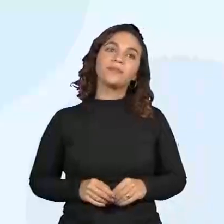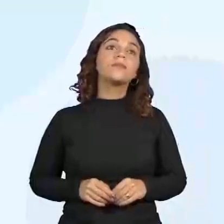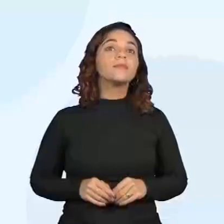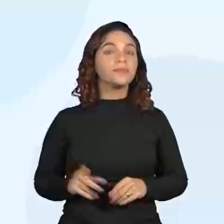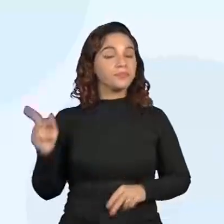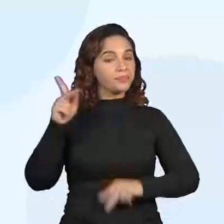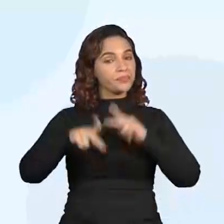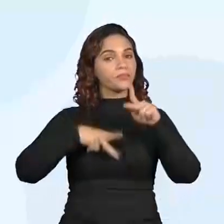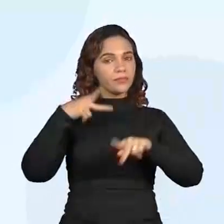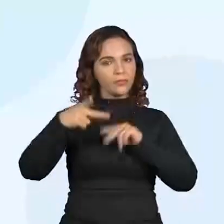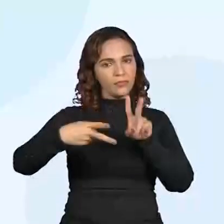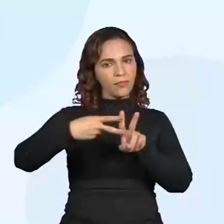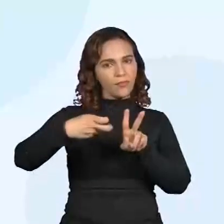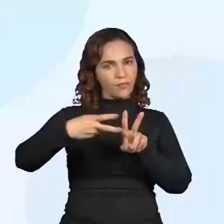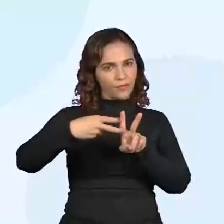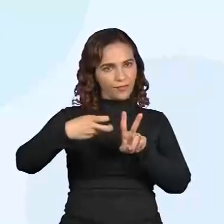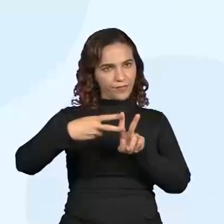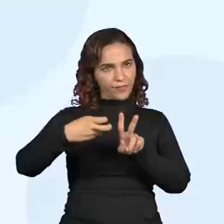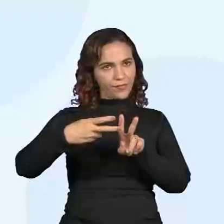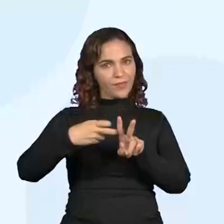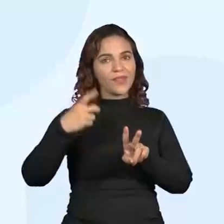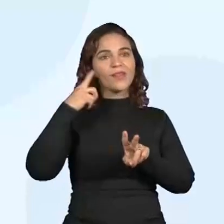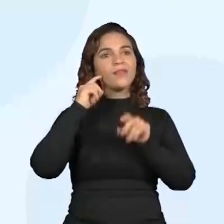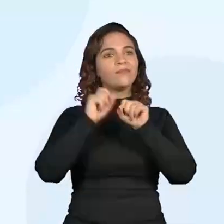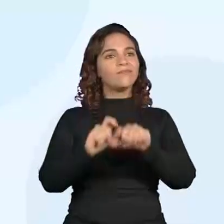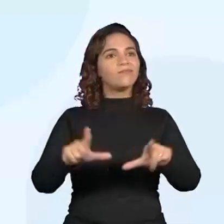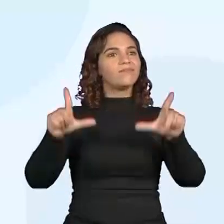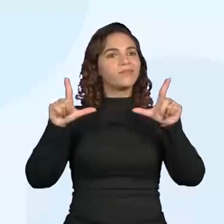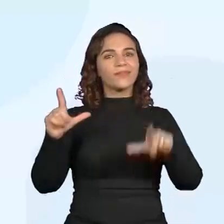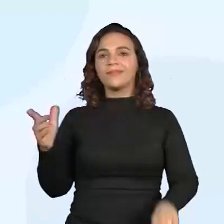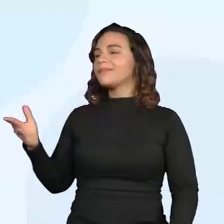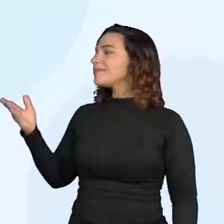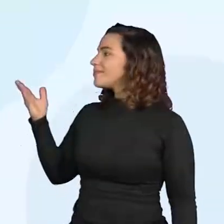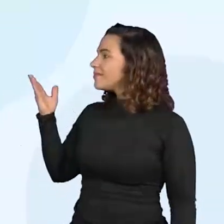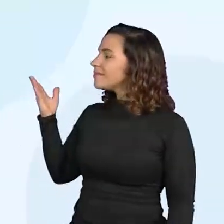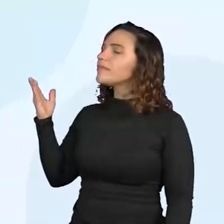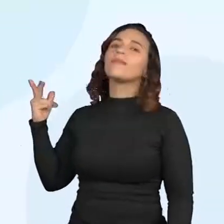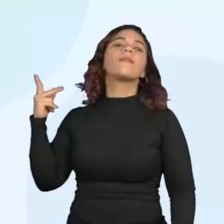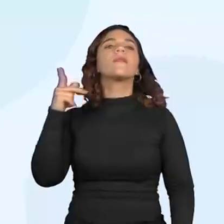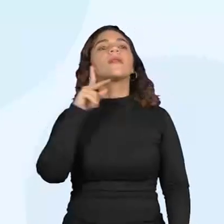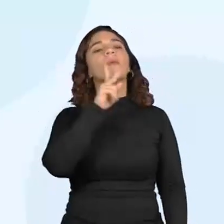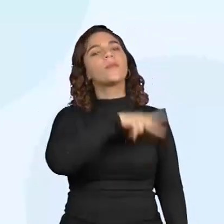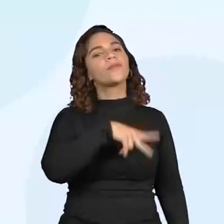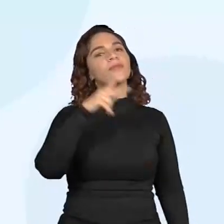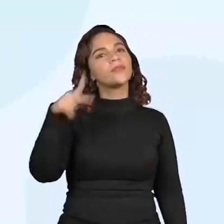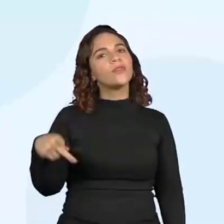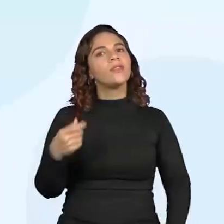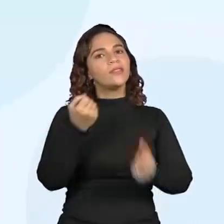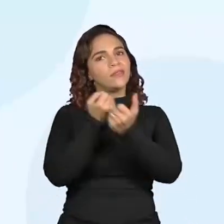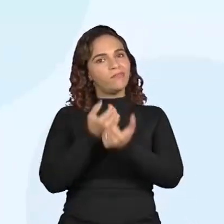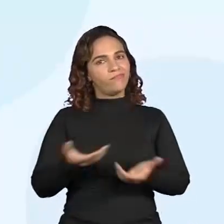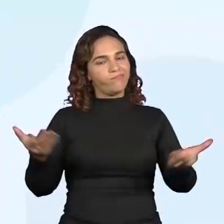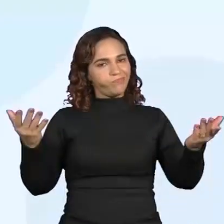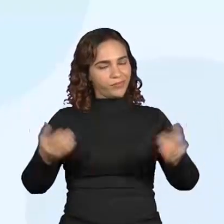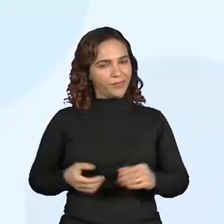Os povos indígenas. Esse é um slide para os meus amigos professores compartilhar com todos vocês, galerinha,